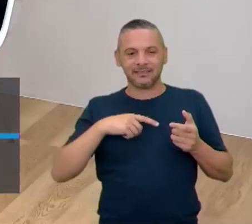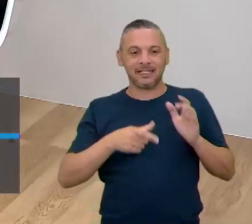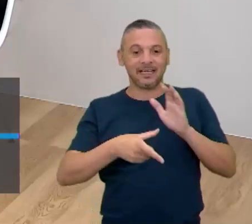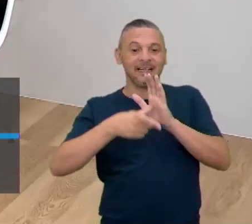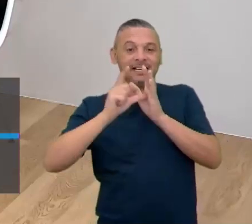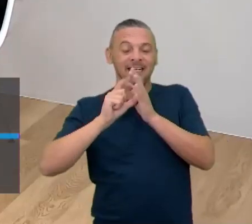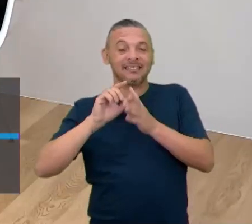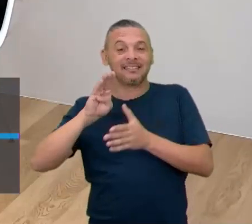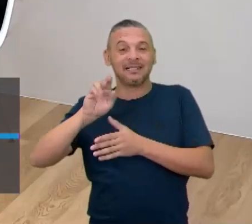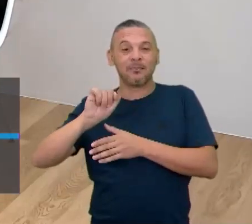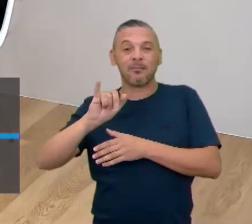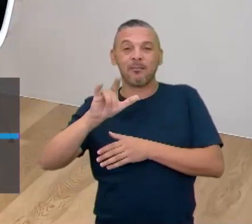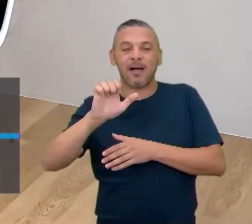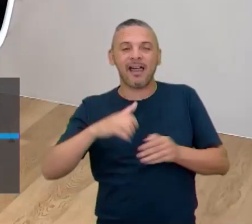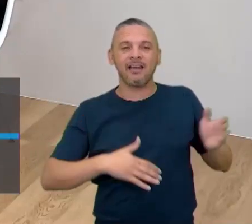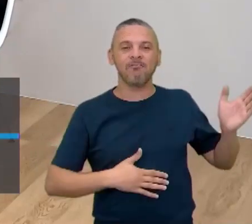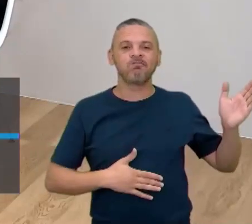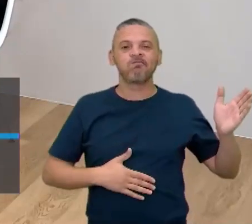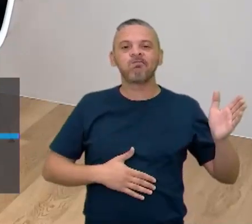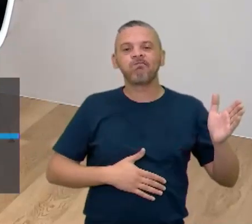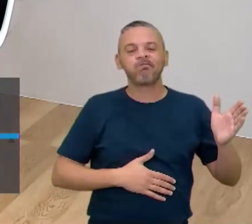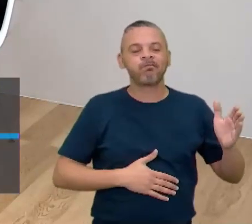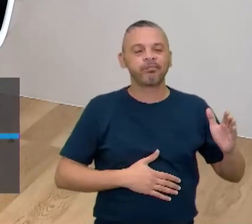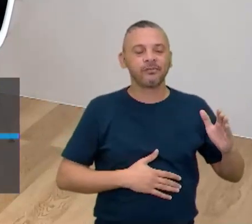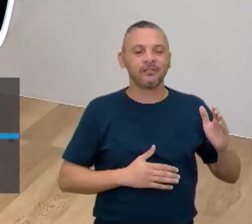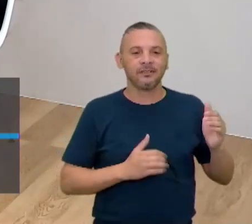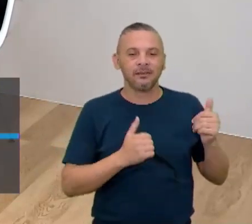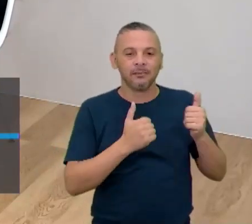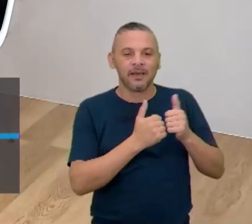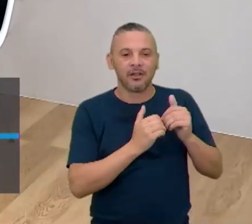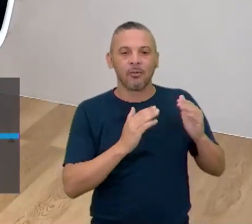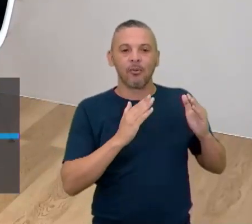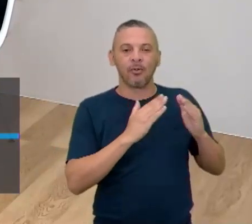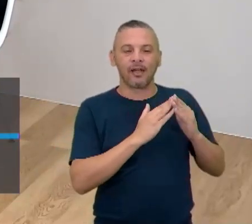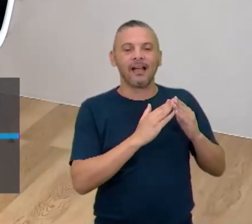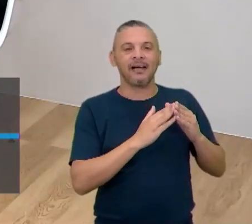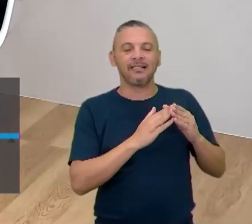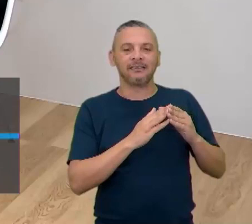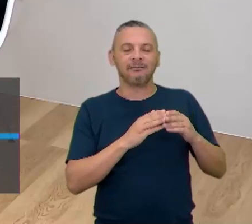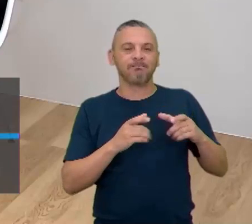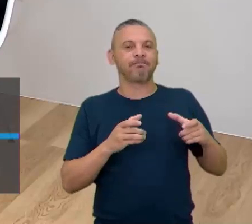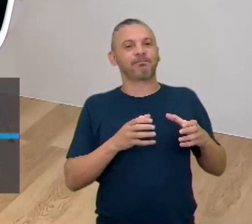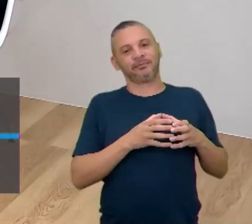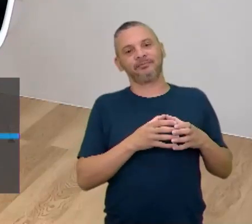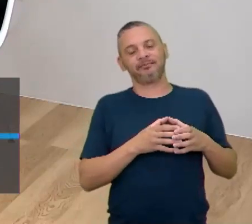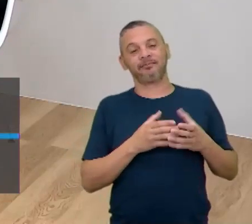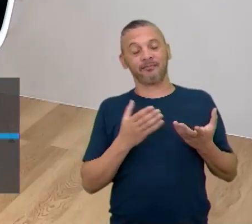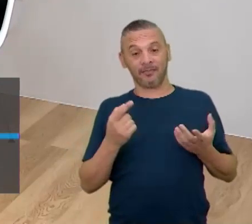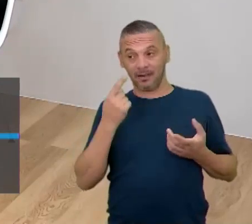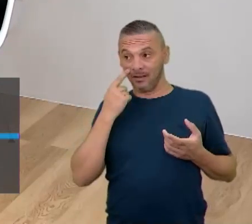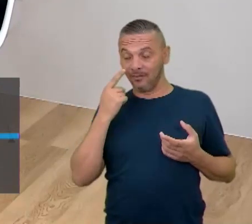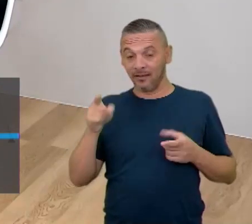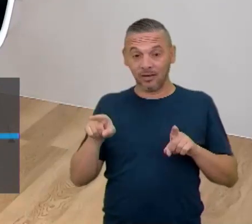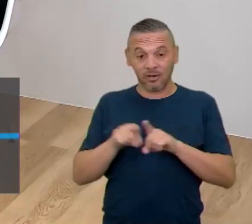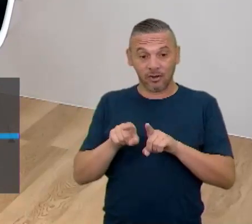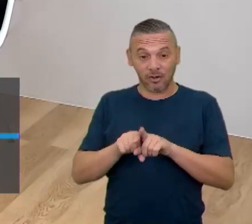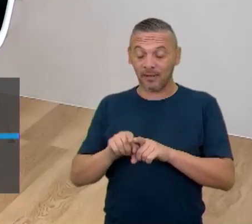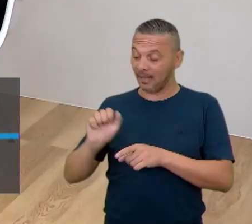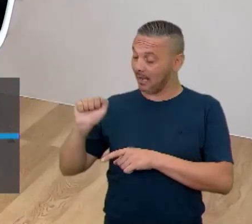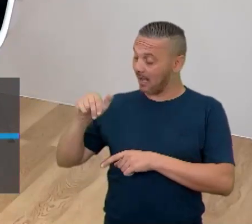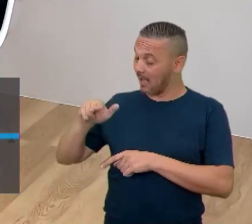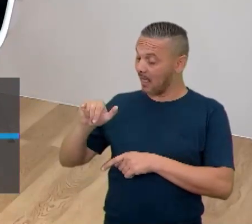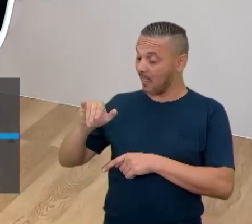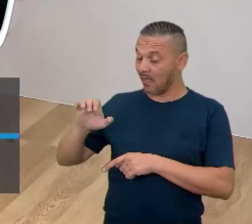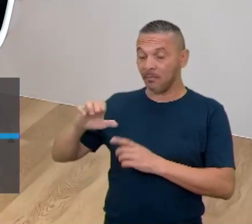transição bailinho ali. de garagem. Você não passou nessa... A produção está falando que passou. Já quando você pega aqui a estética do anime, ela